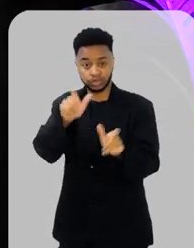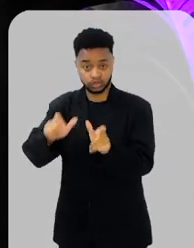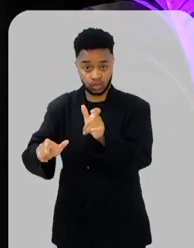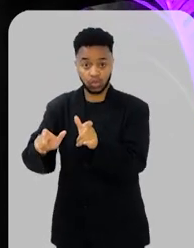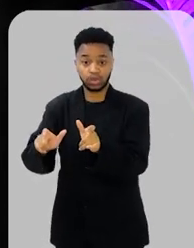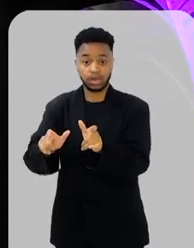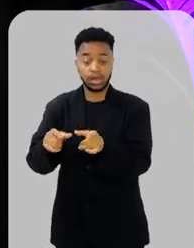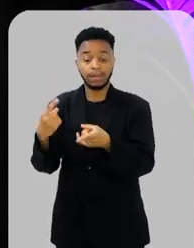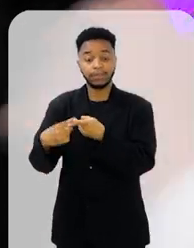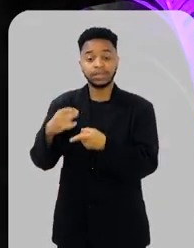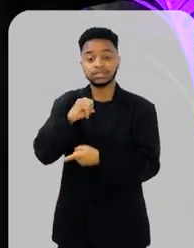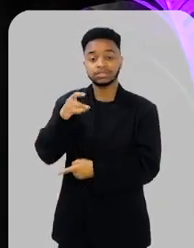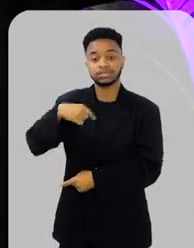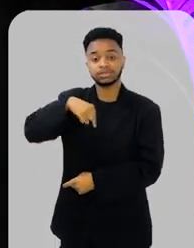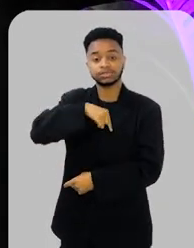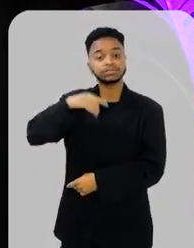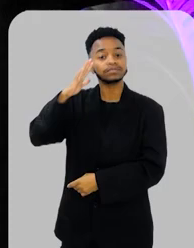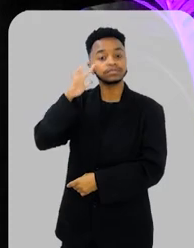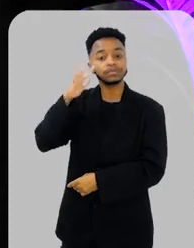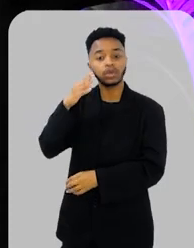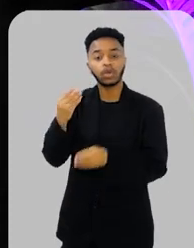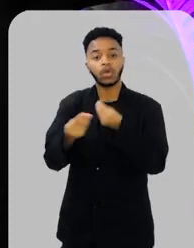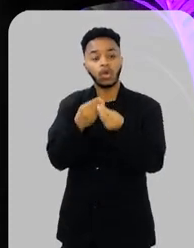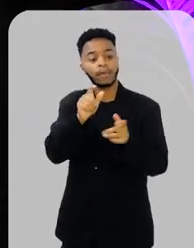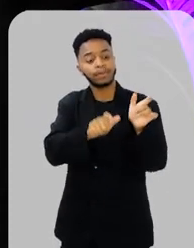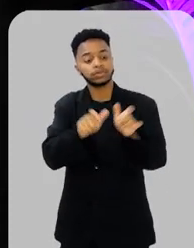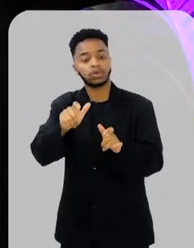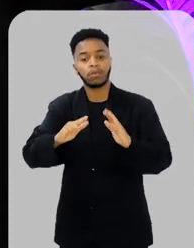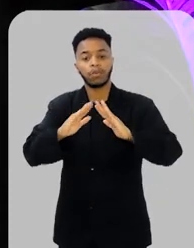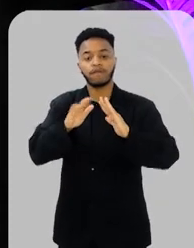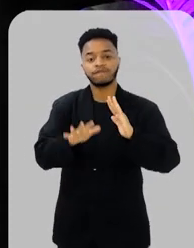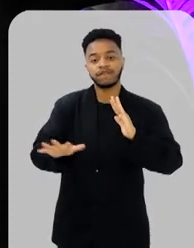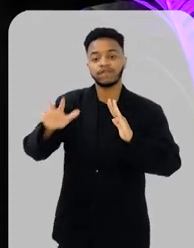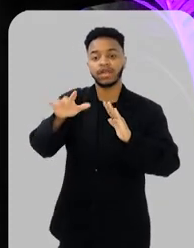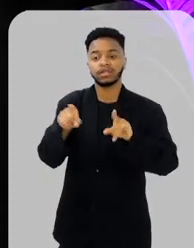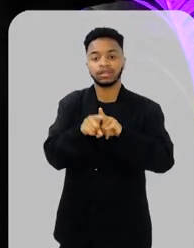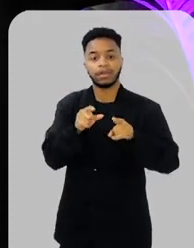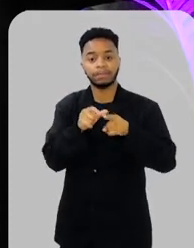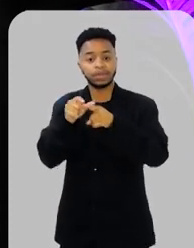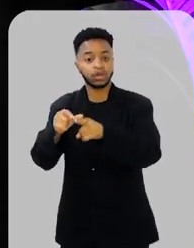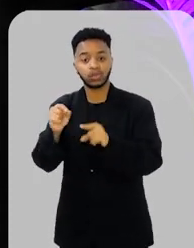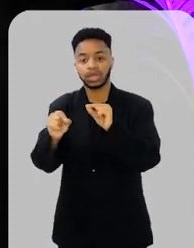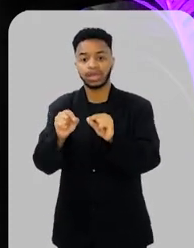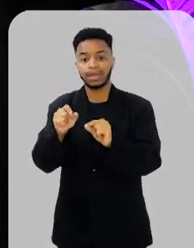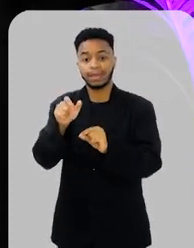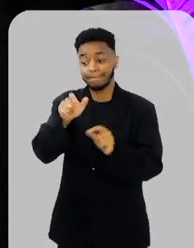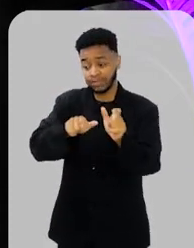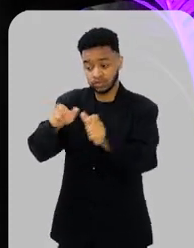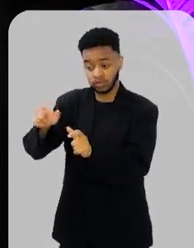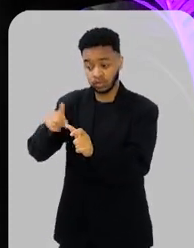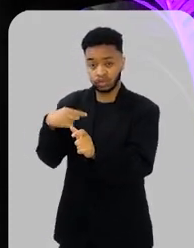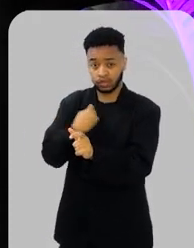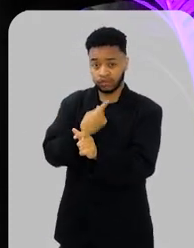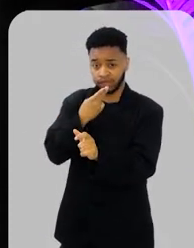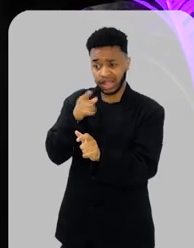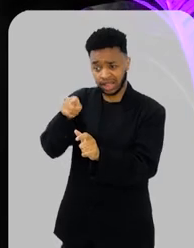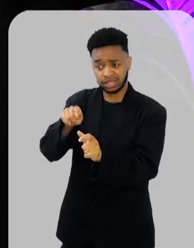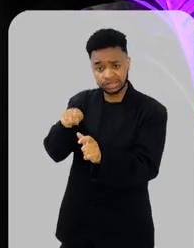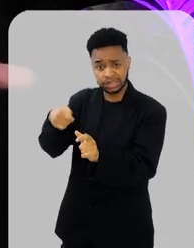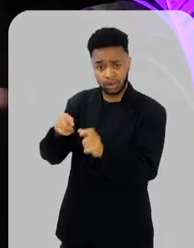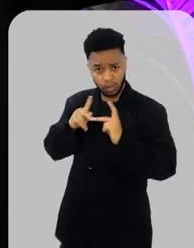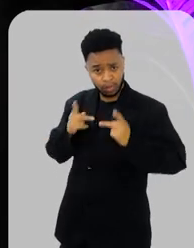desumanizados. Quando a gente está pensando a realidade das populações que vivem em favelas, em periferias do Rio, são pessoas que não são pessoas,